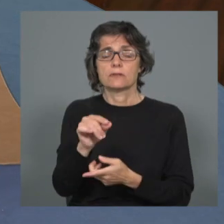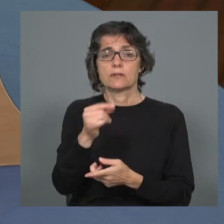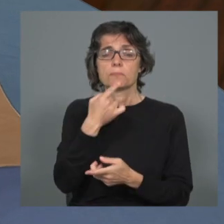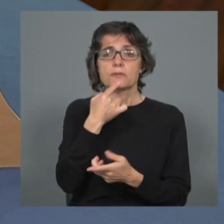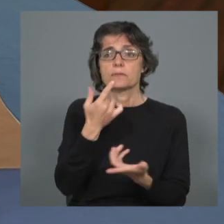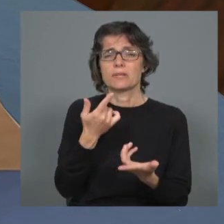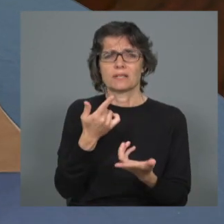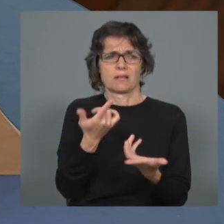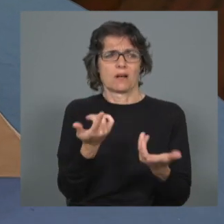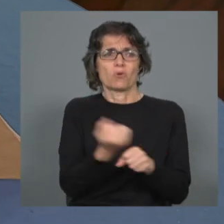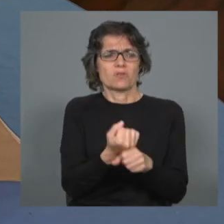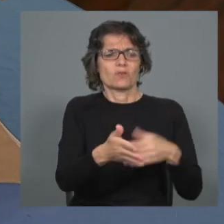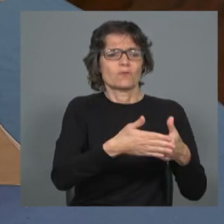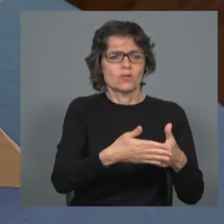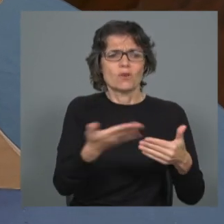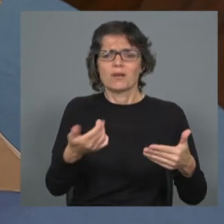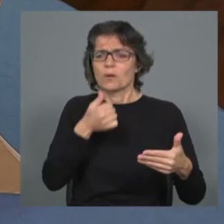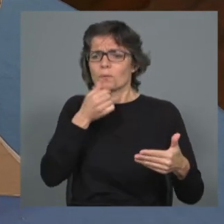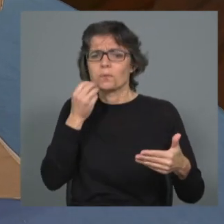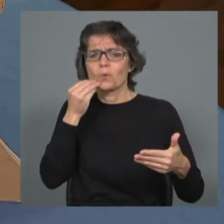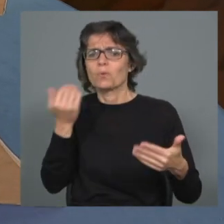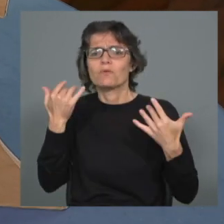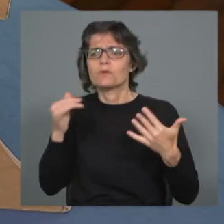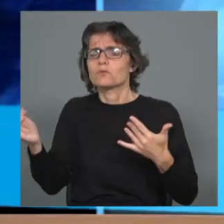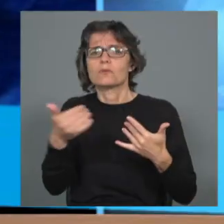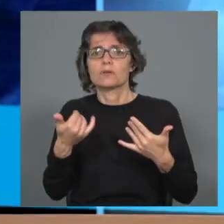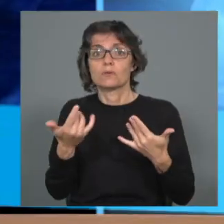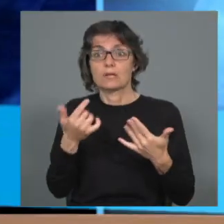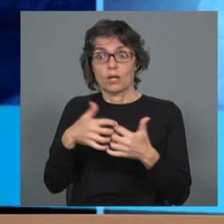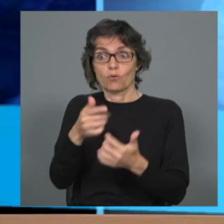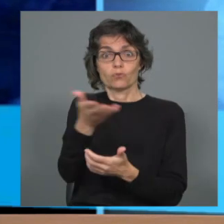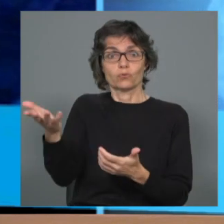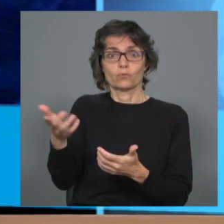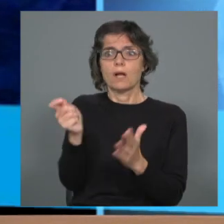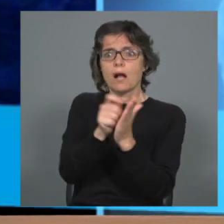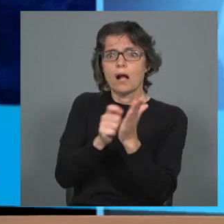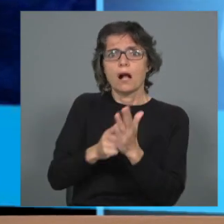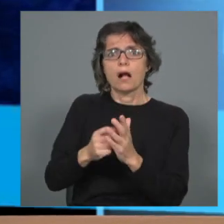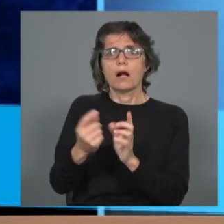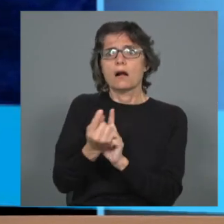serviços fechados poderiam ter informações, poderiam ter consultas.